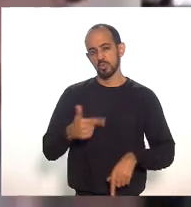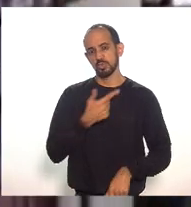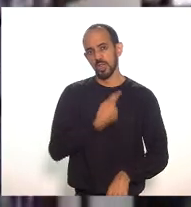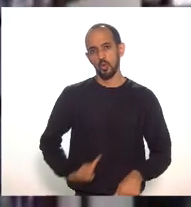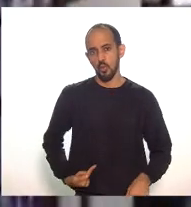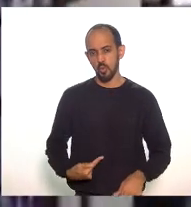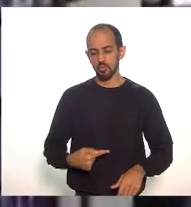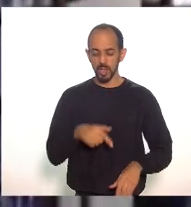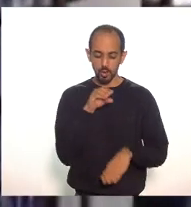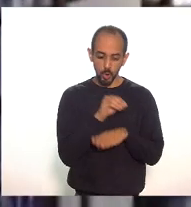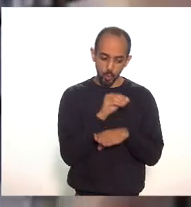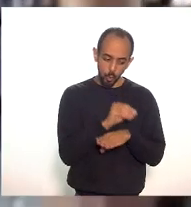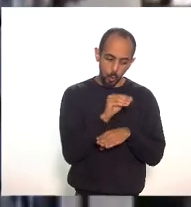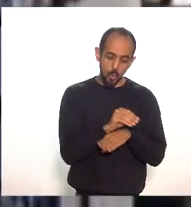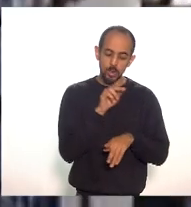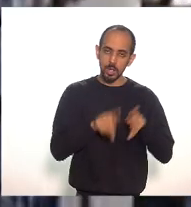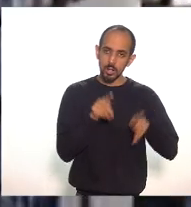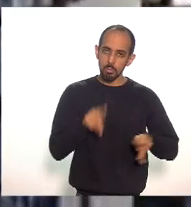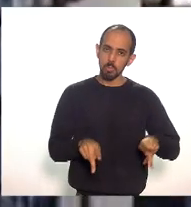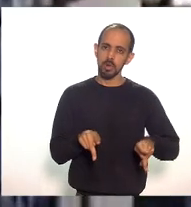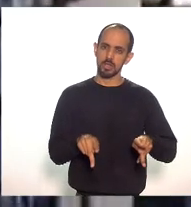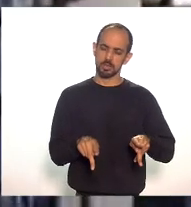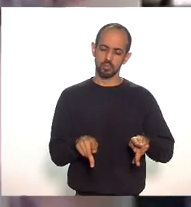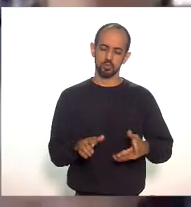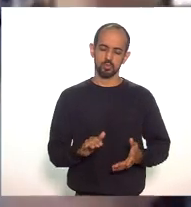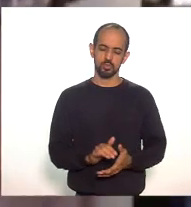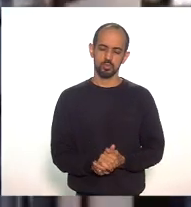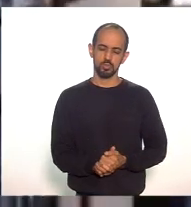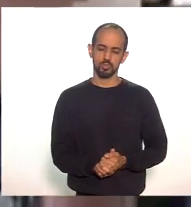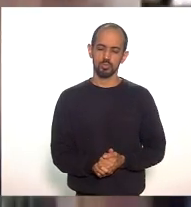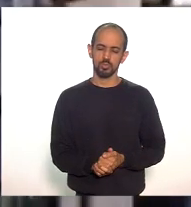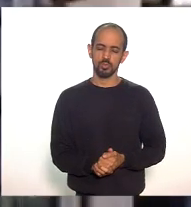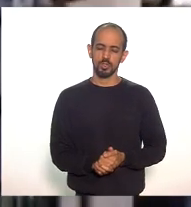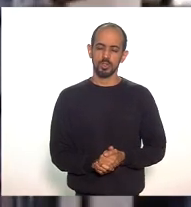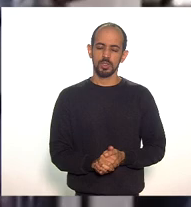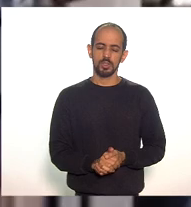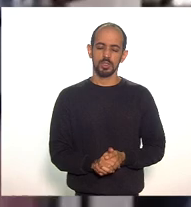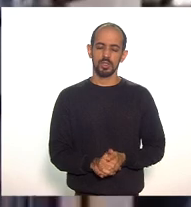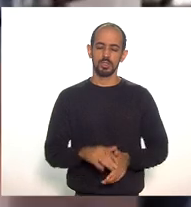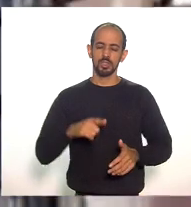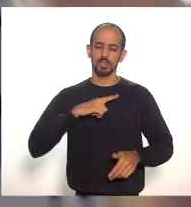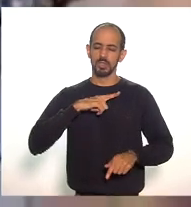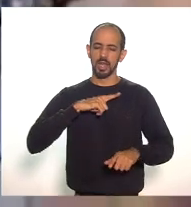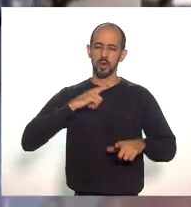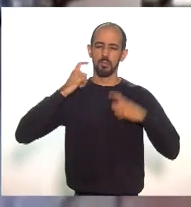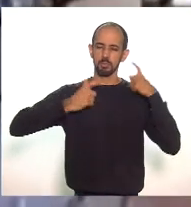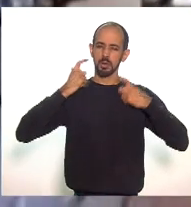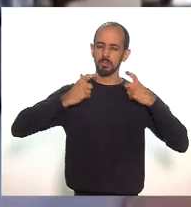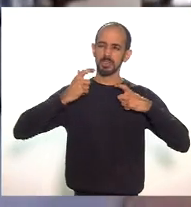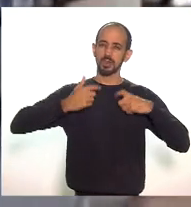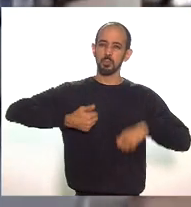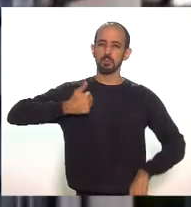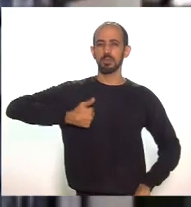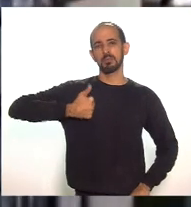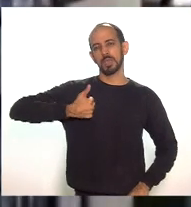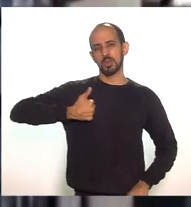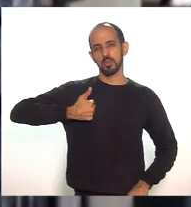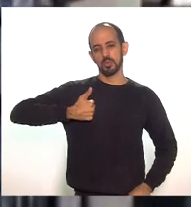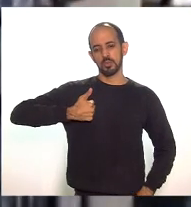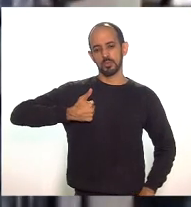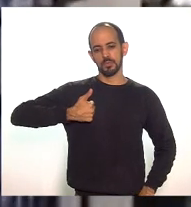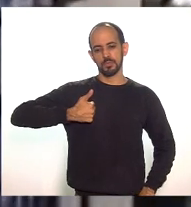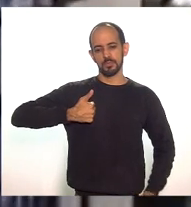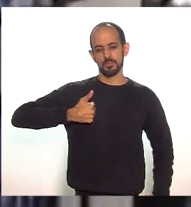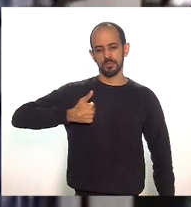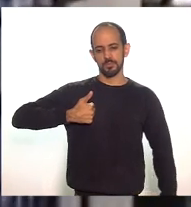que zela pelo seu povo pela sua população e que tem como preocupação primeira exatamente